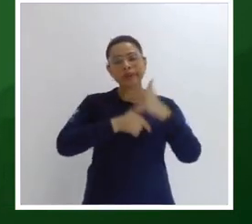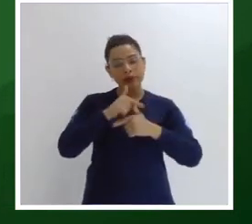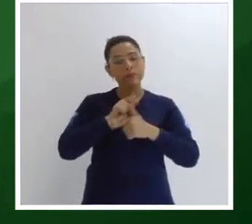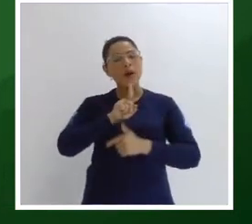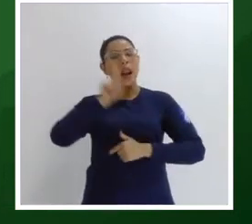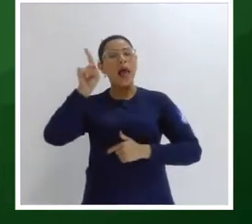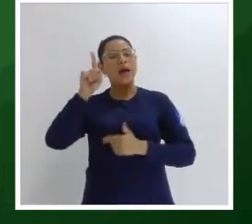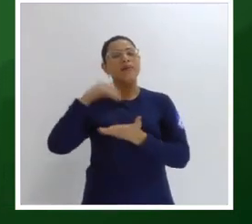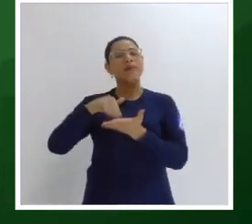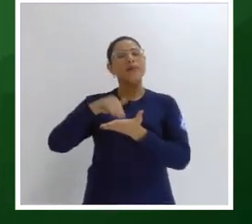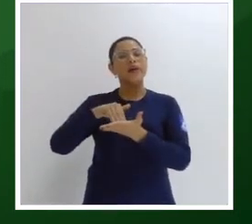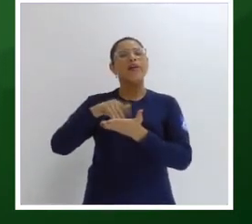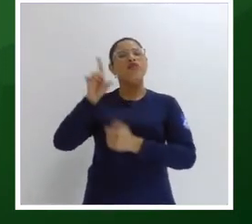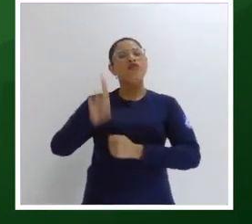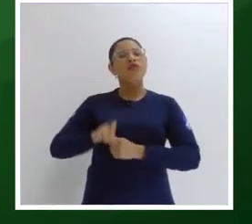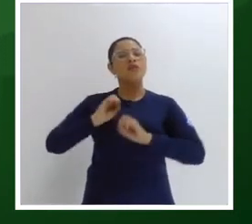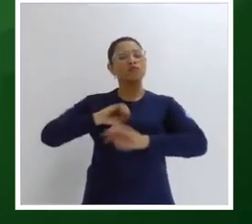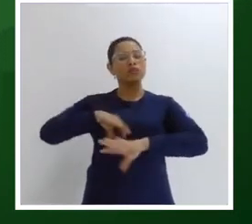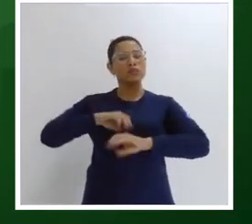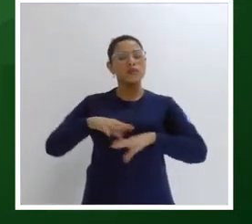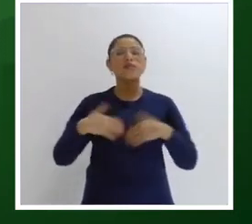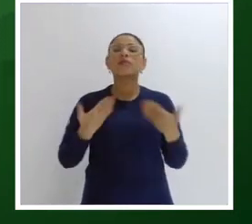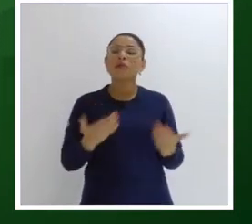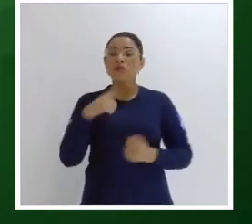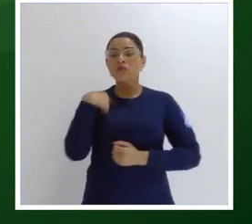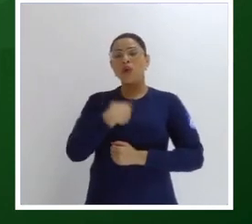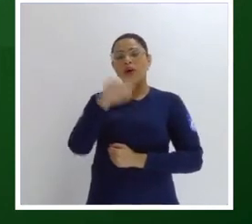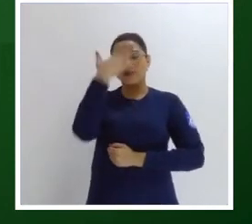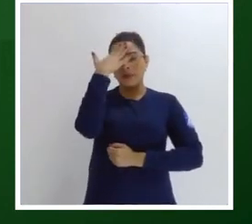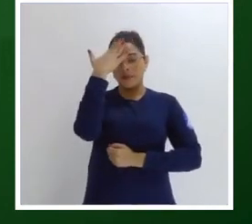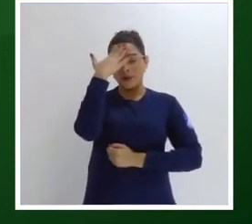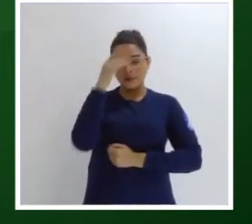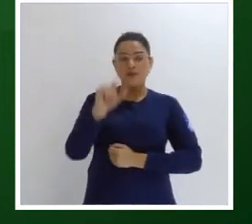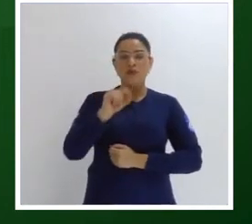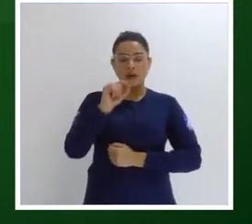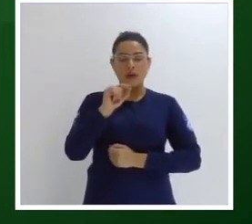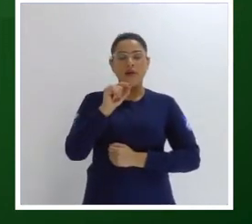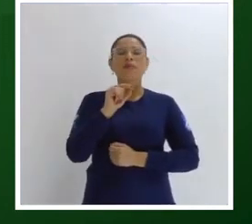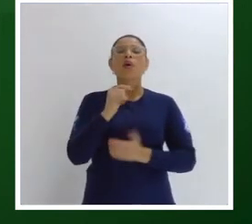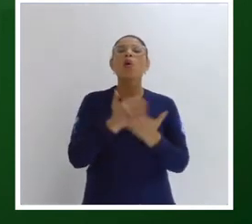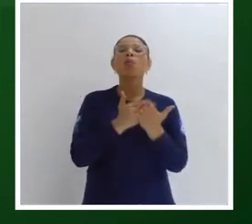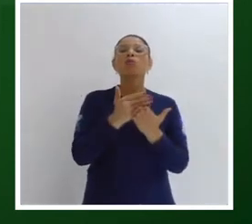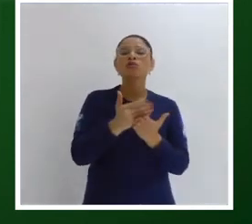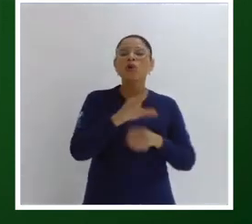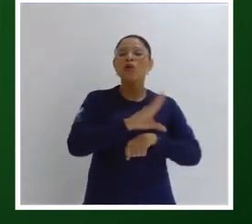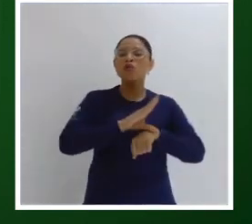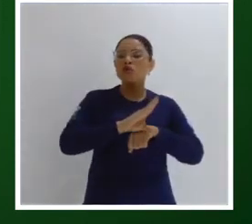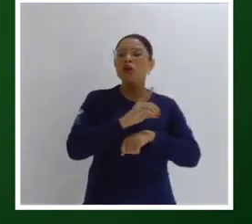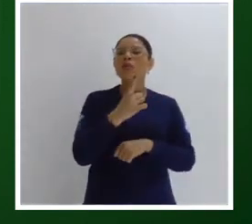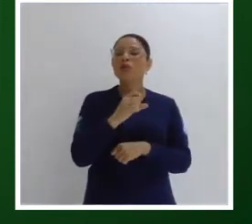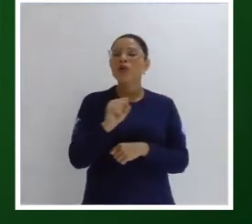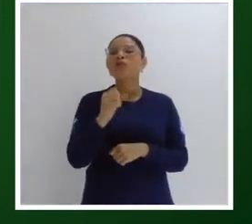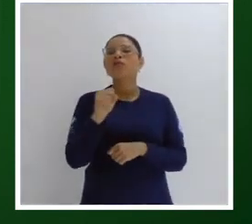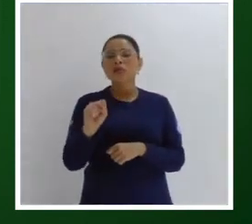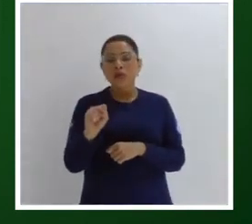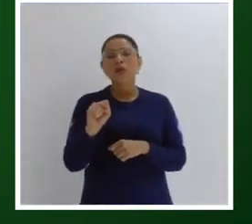lá nós sabemos é que a partir da Constituição em 1988